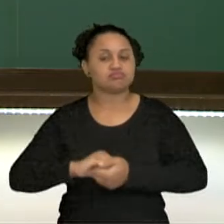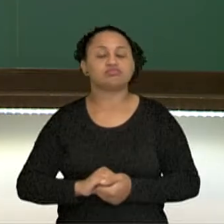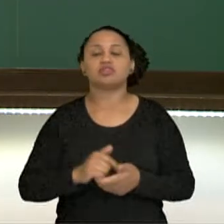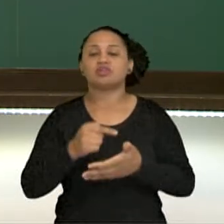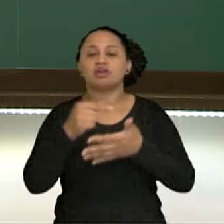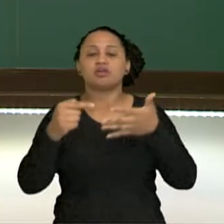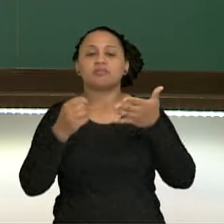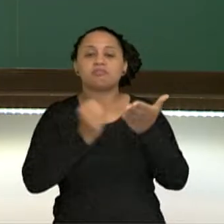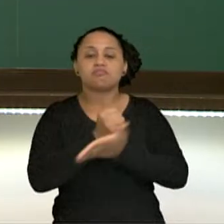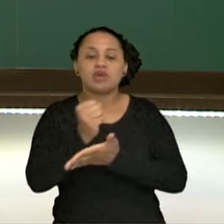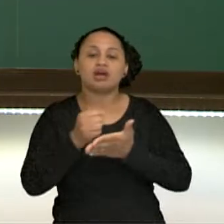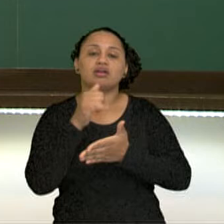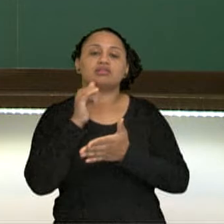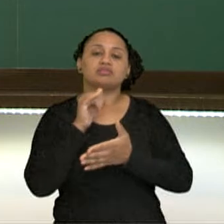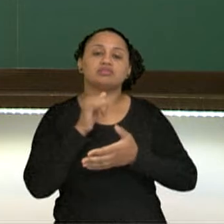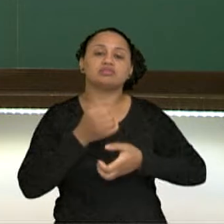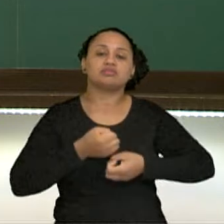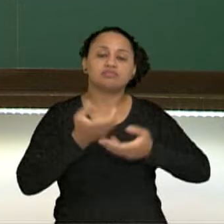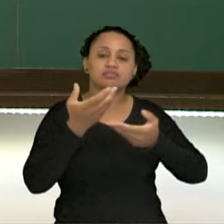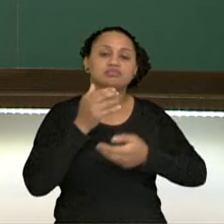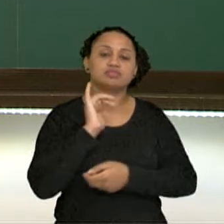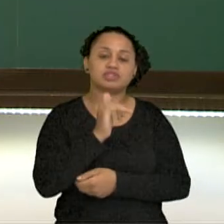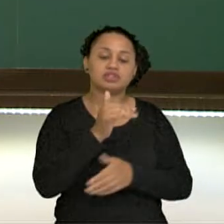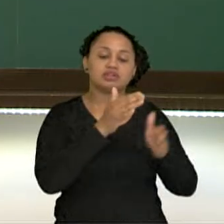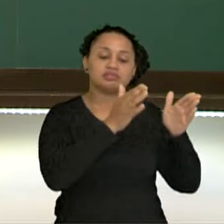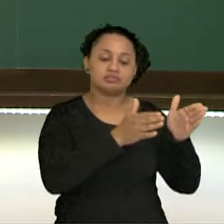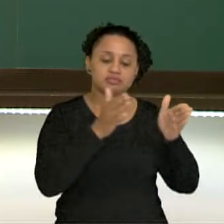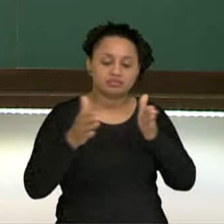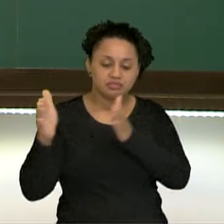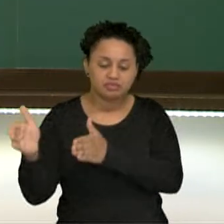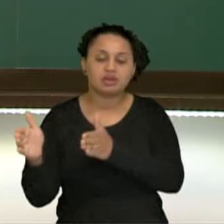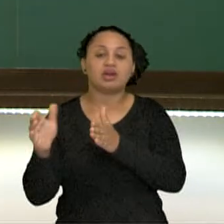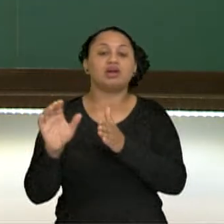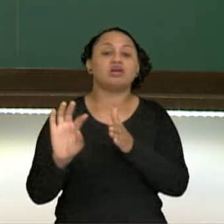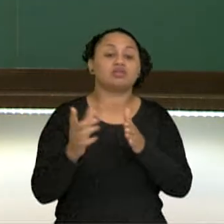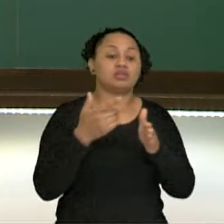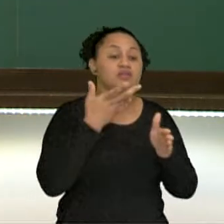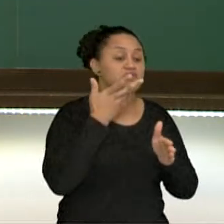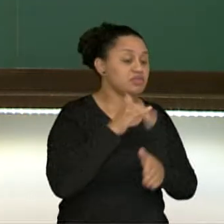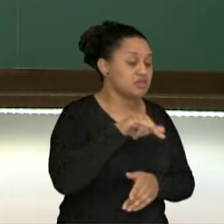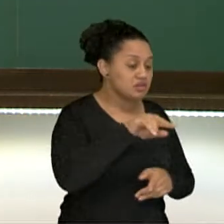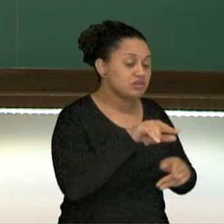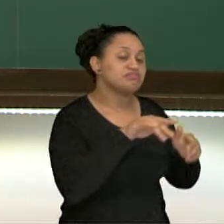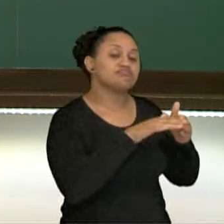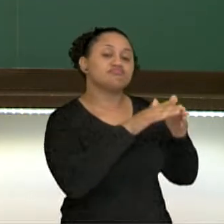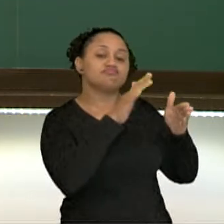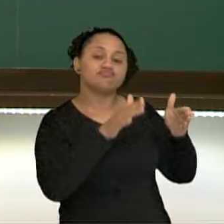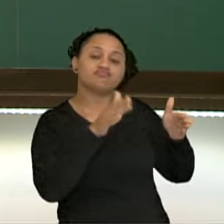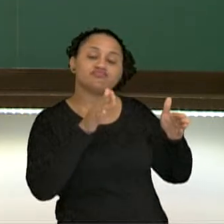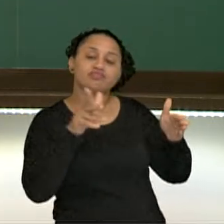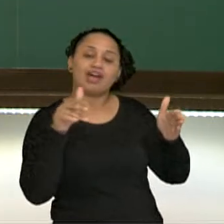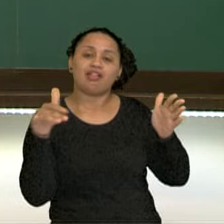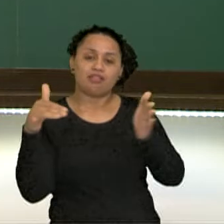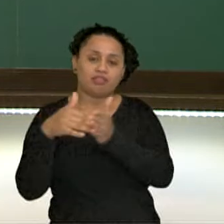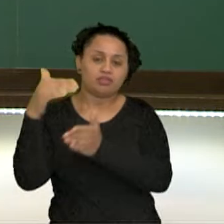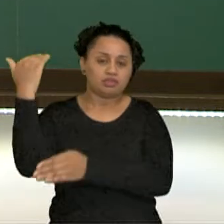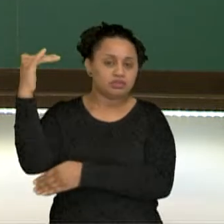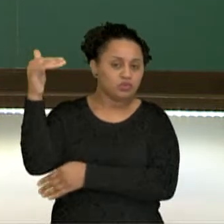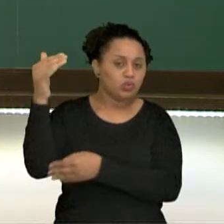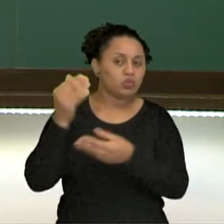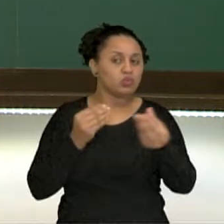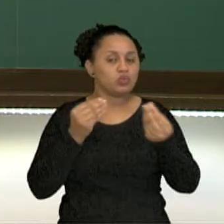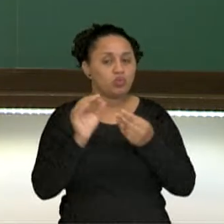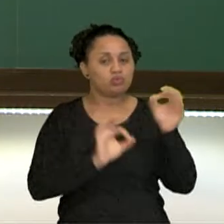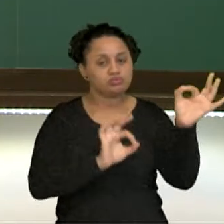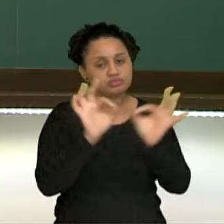a sequência de fato, essa ordem cronológica, se o fato ocorreu na infância, seguiu até a vida adulta, né, teve